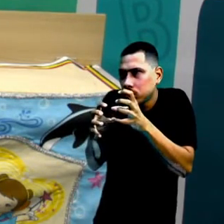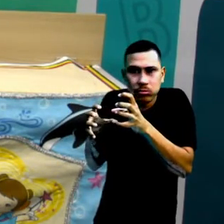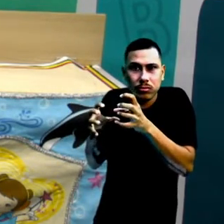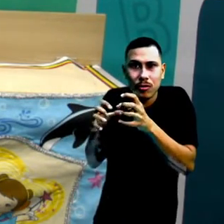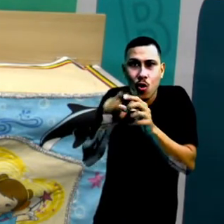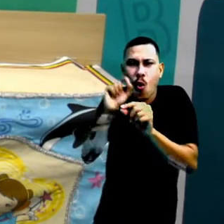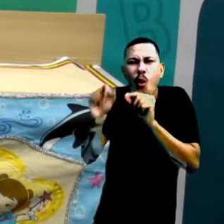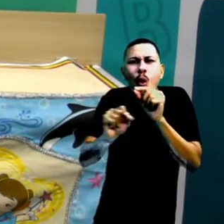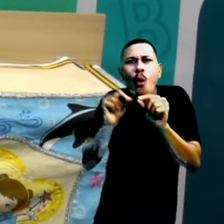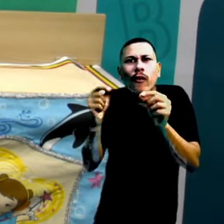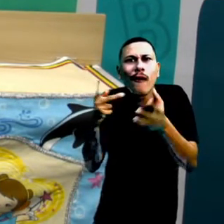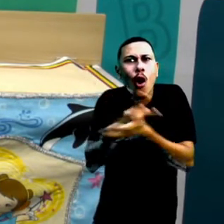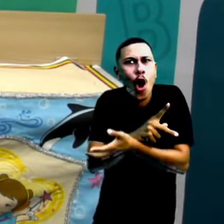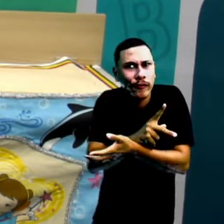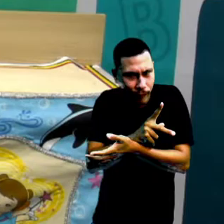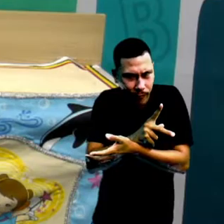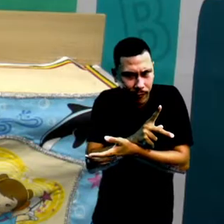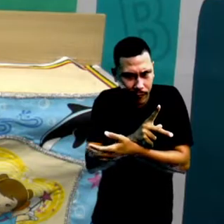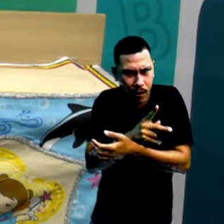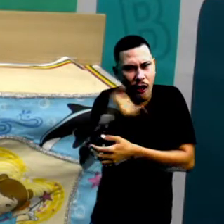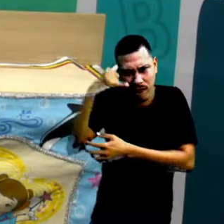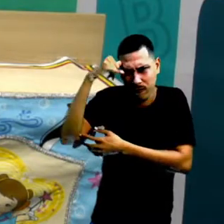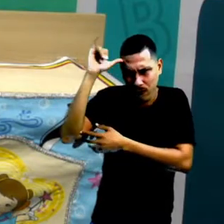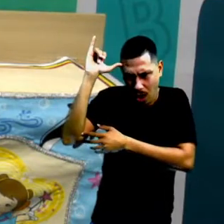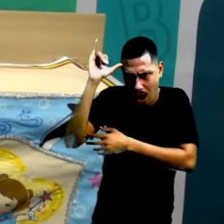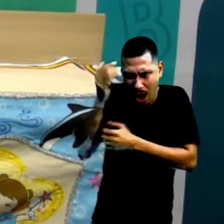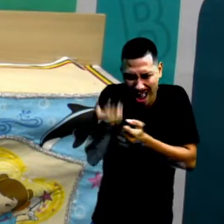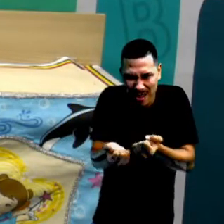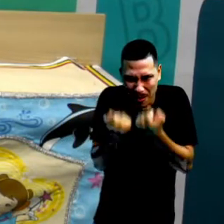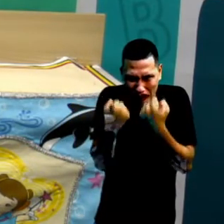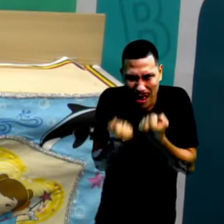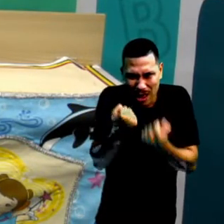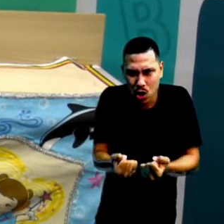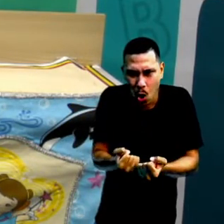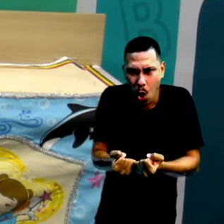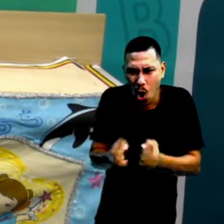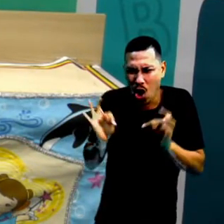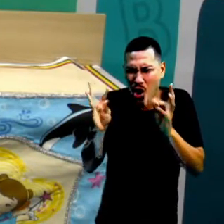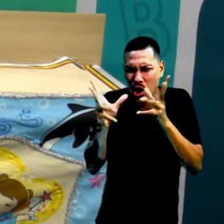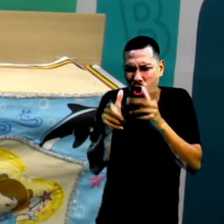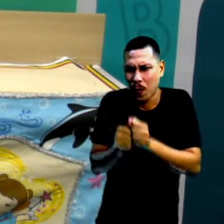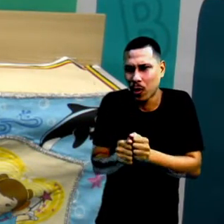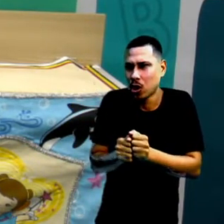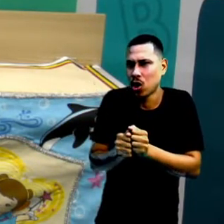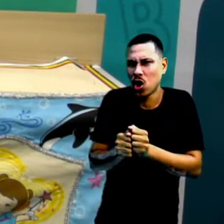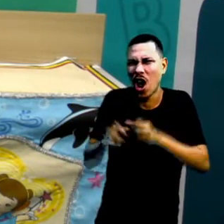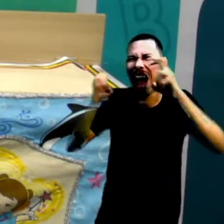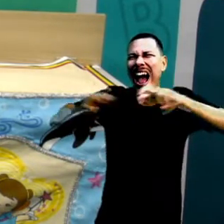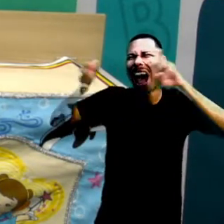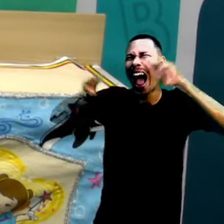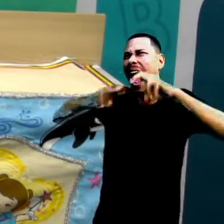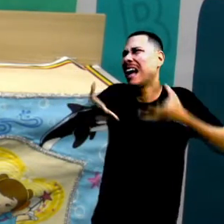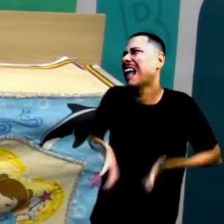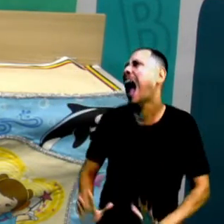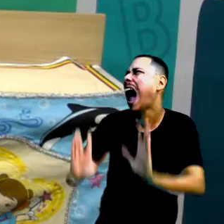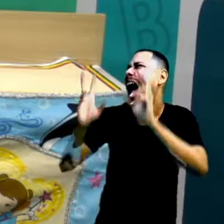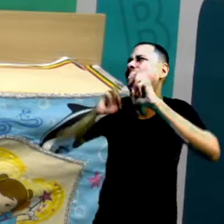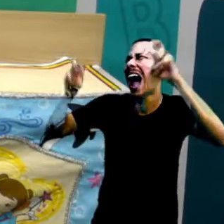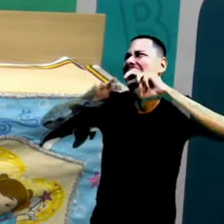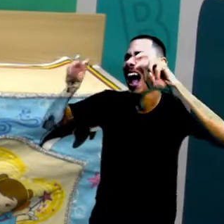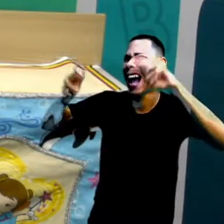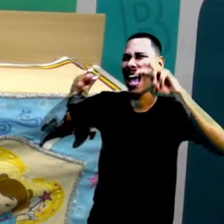Será que foi o peso fui não não todo mundo não